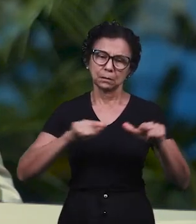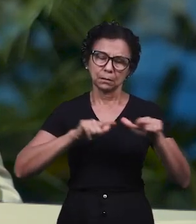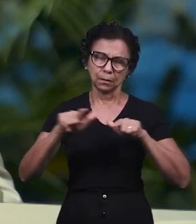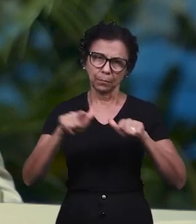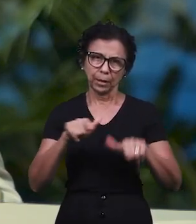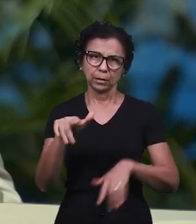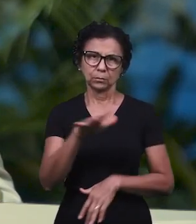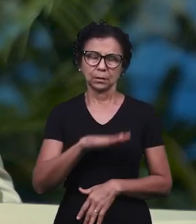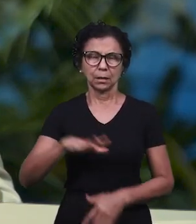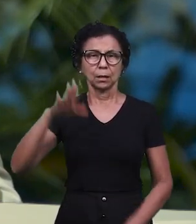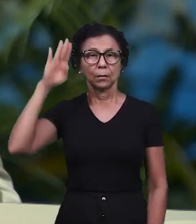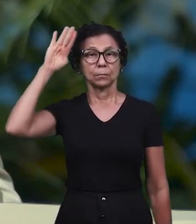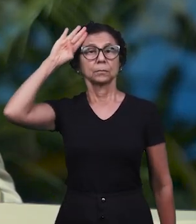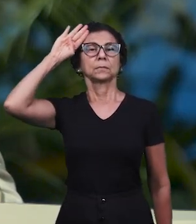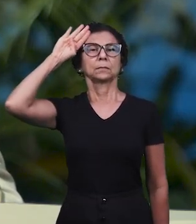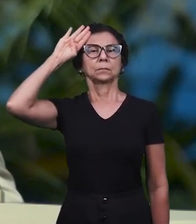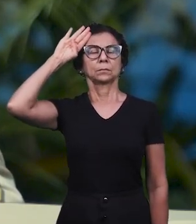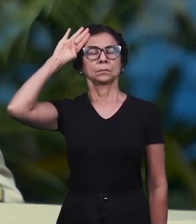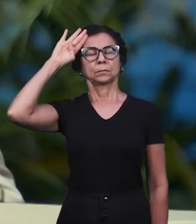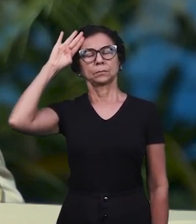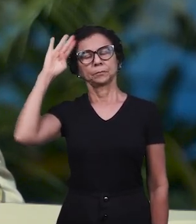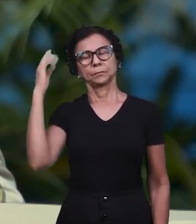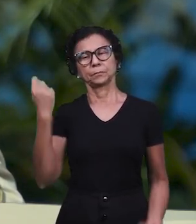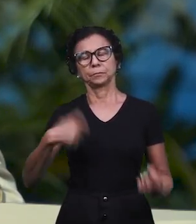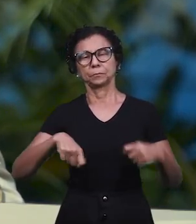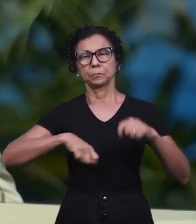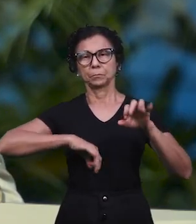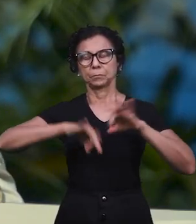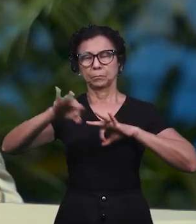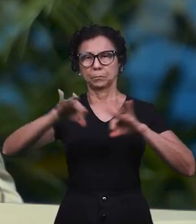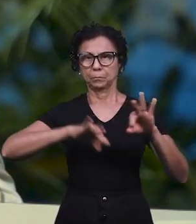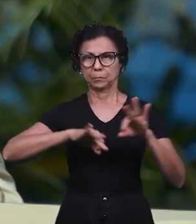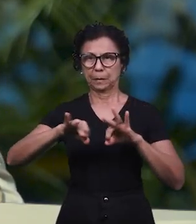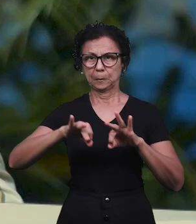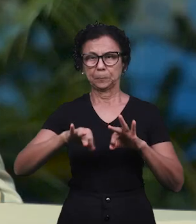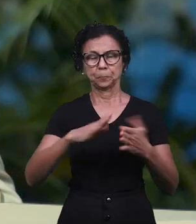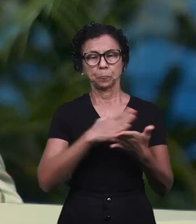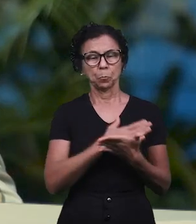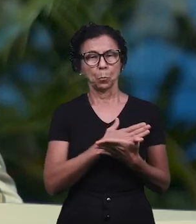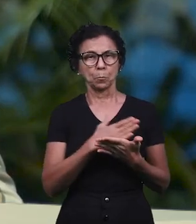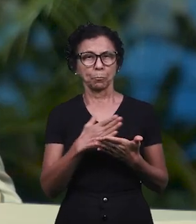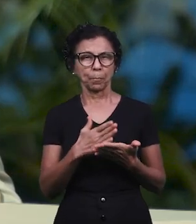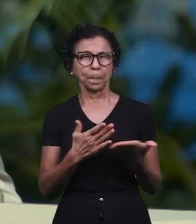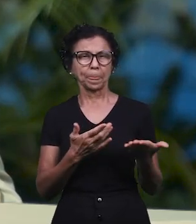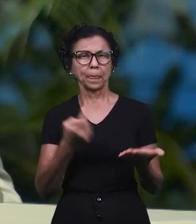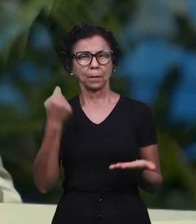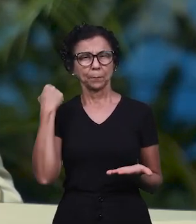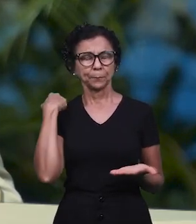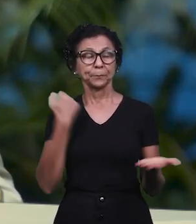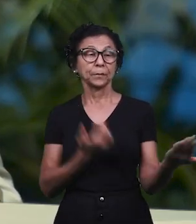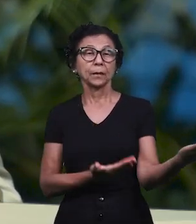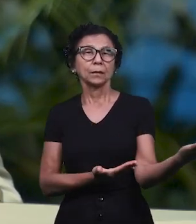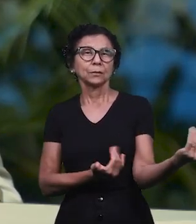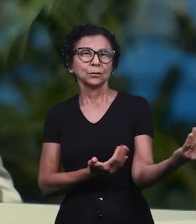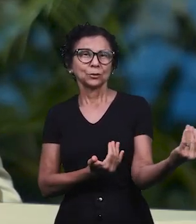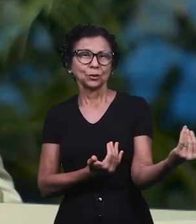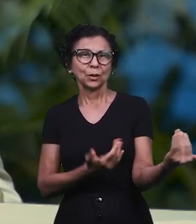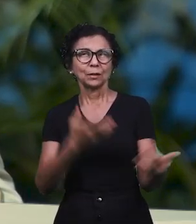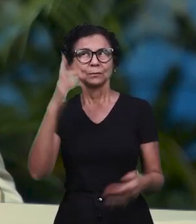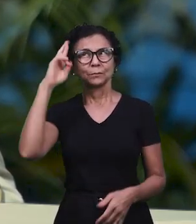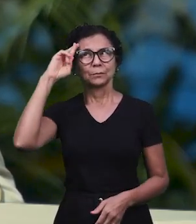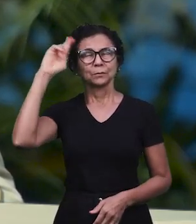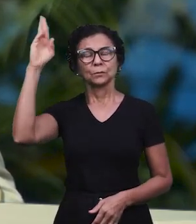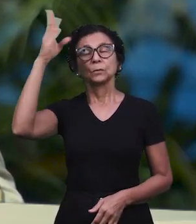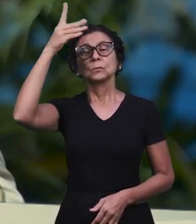nós precisamos ter um preparo. E nós iniciamos, quando jovem ainda, o Senhor lhe deu uma